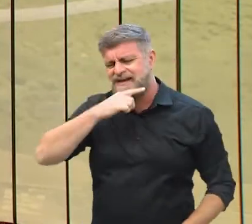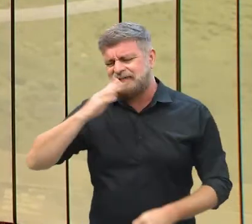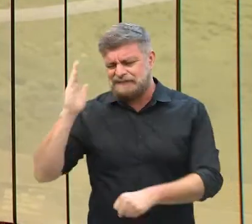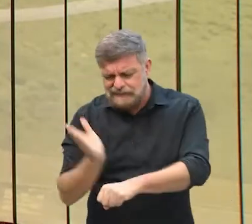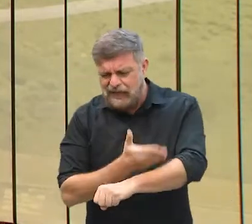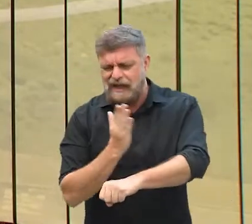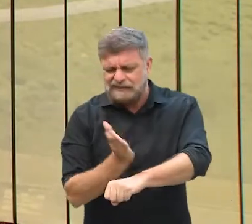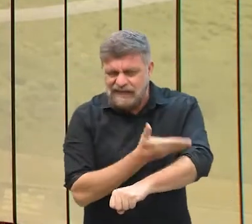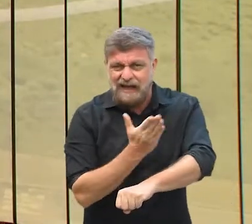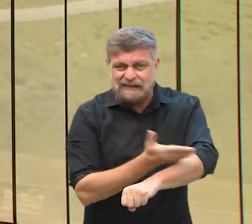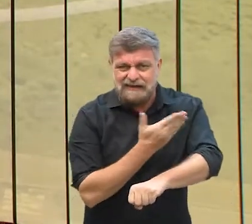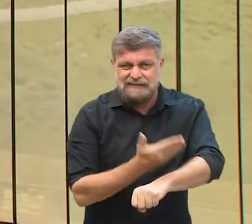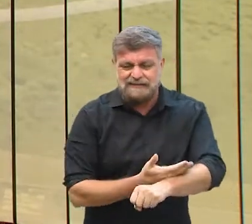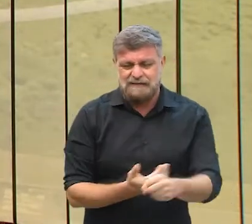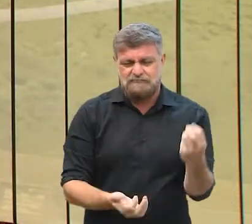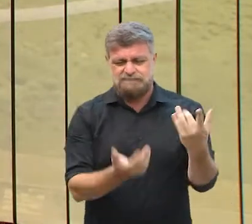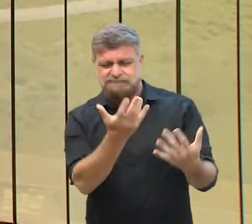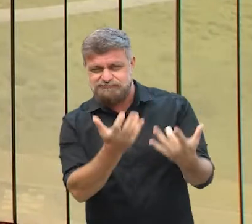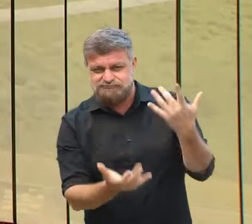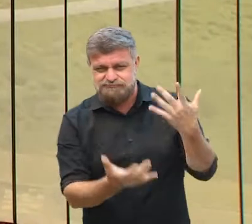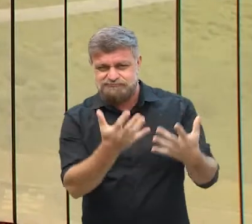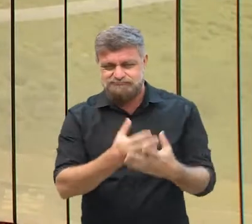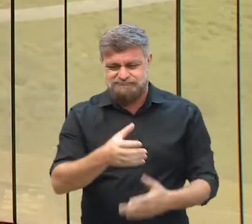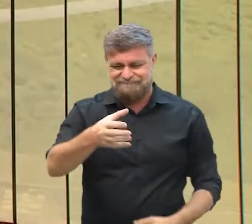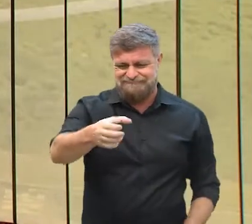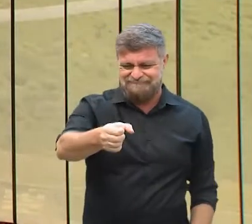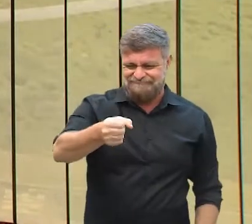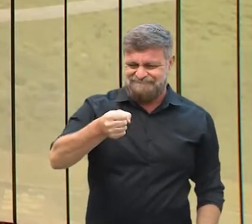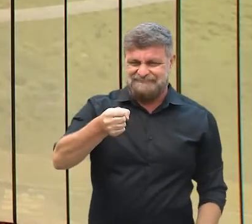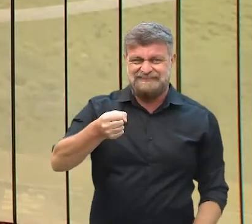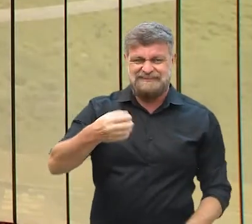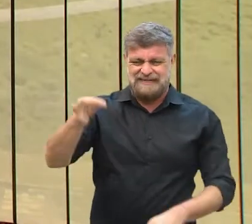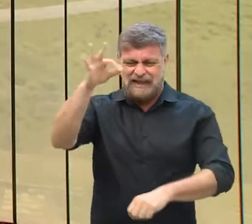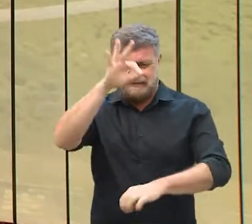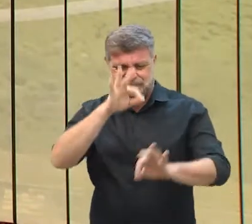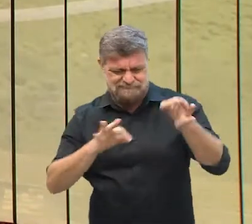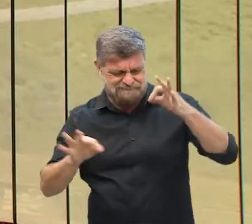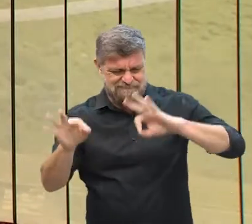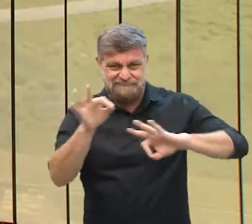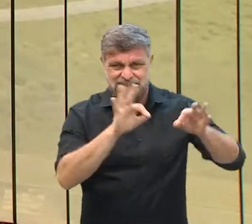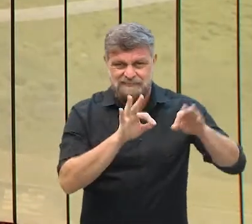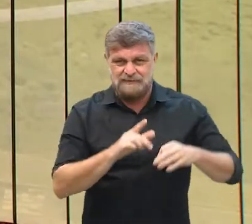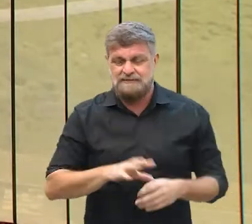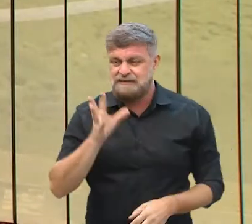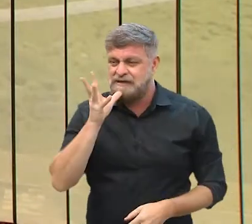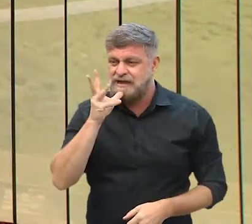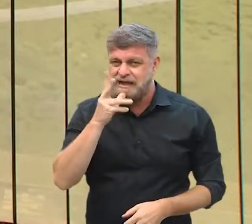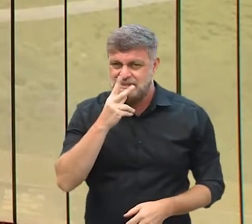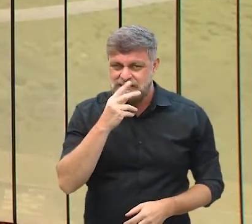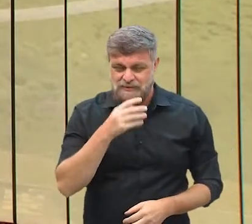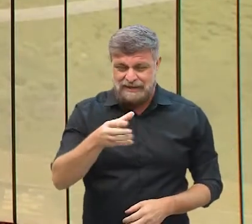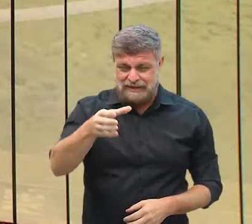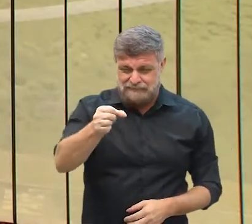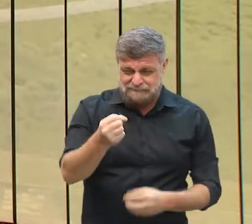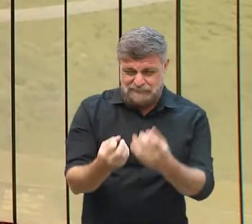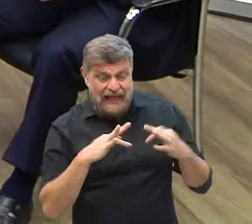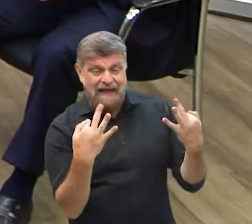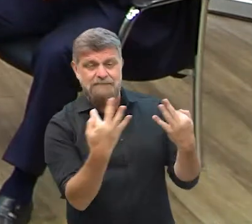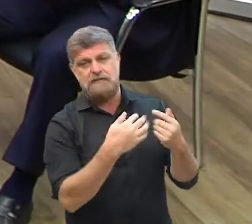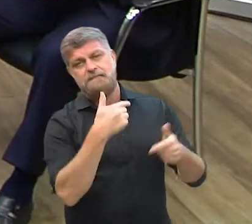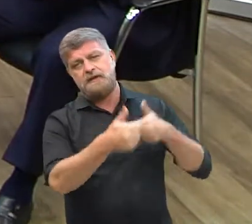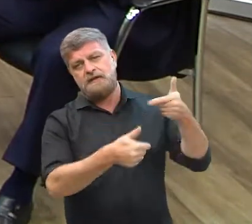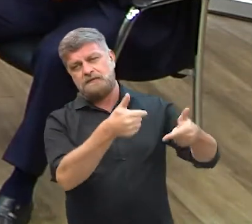tive a felicidade de consegui um serviço ali na Pedra Brasil. Trabalhei lá 3 anos e 8